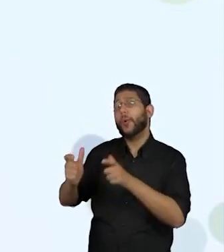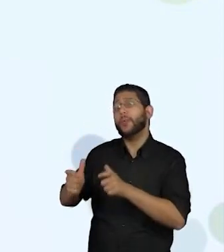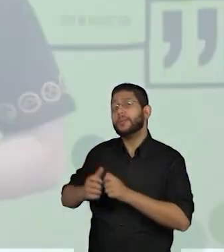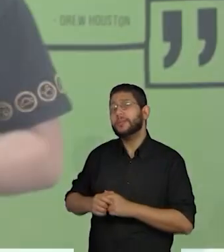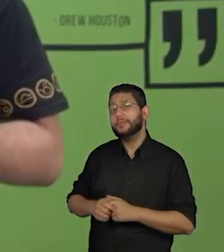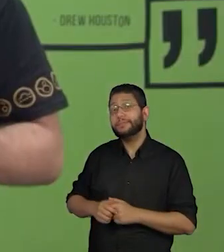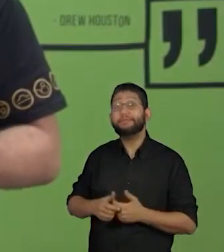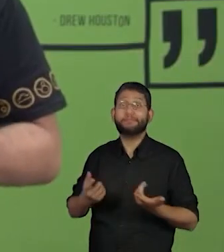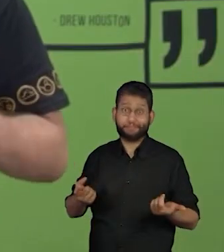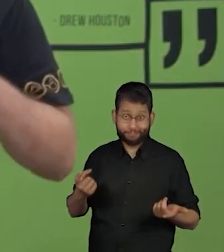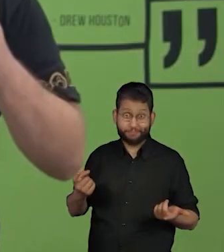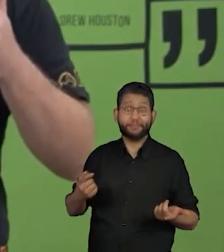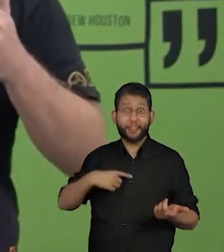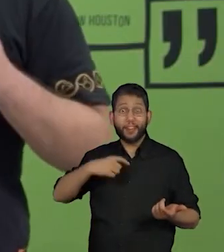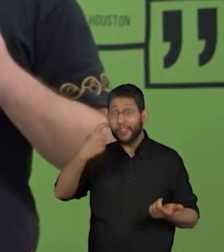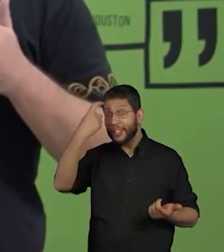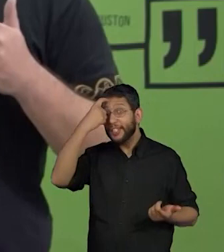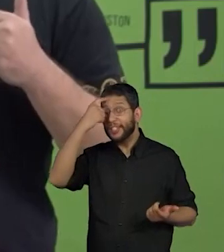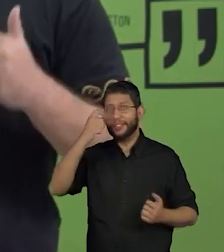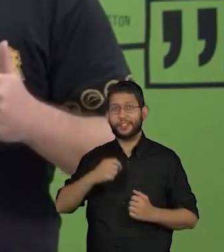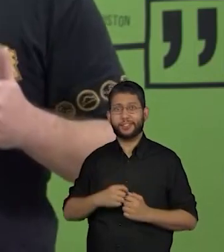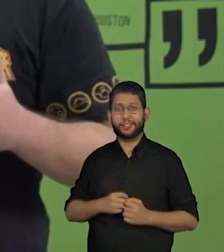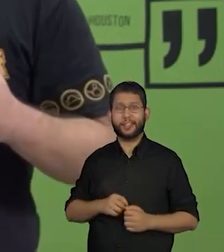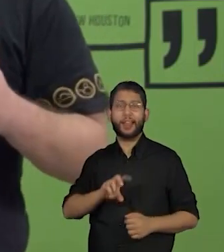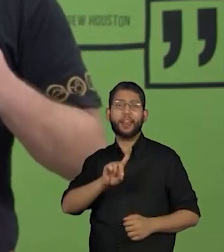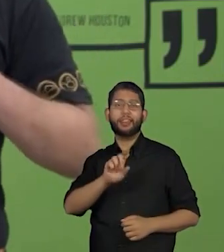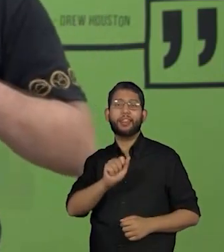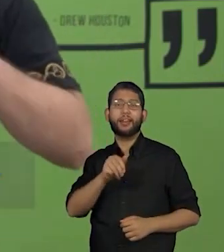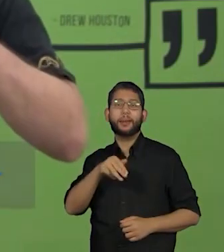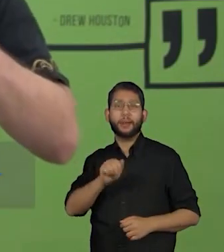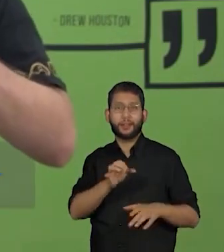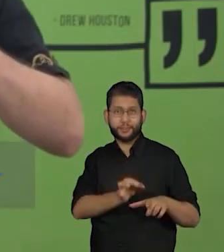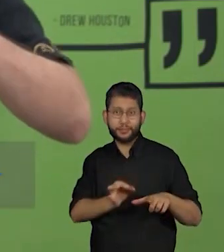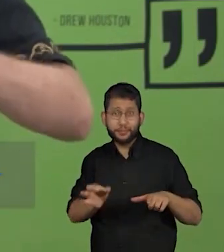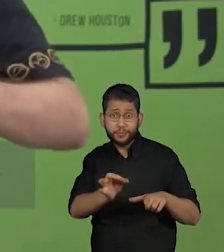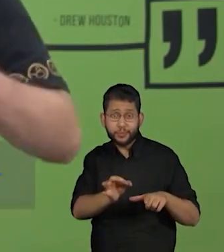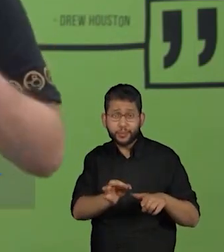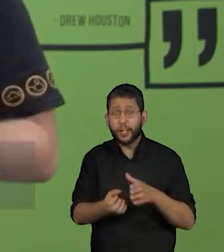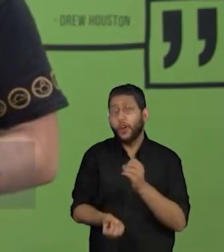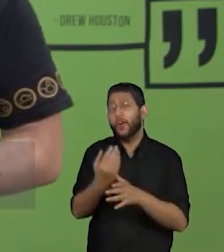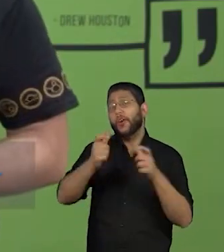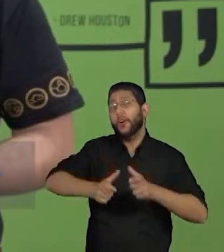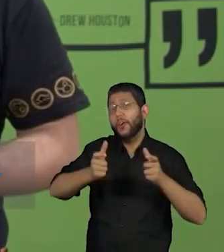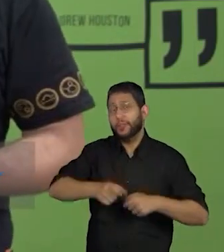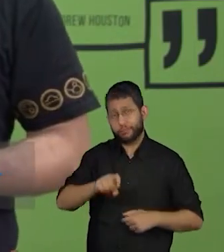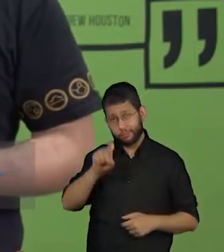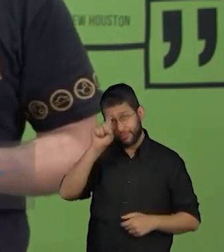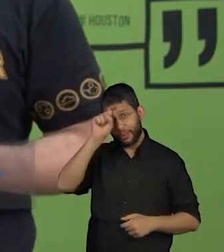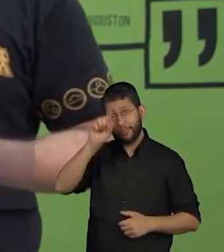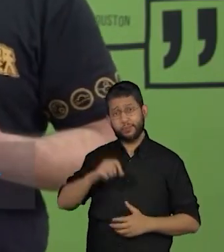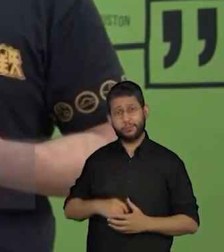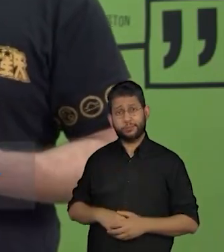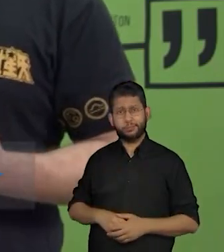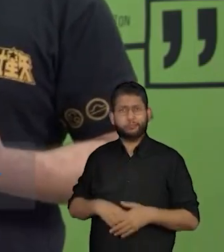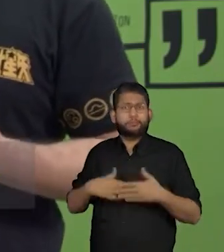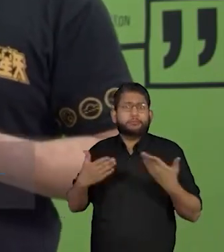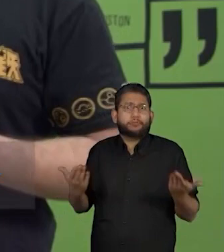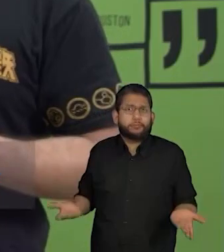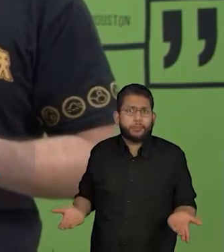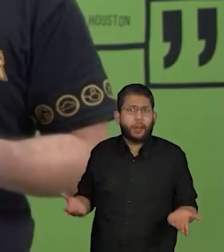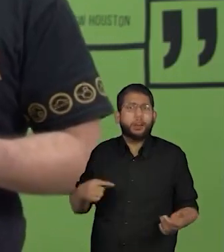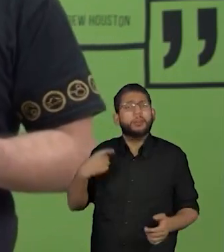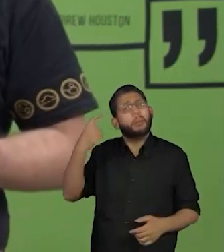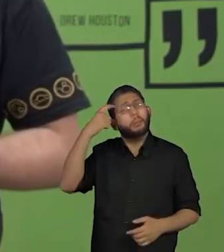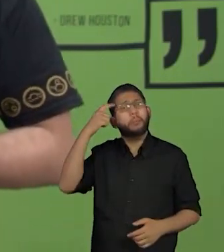Egito? Interessante porque muitas vezes, novamente, né, a gente atribui, graças aos nossos preconceitos, sempre